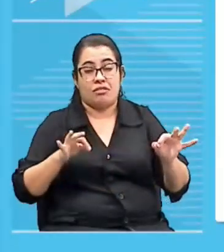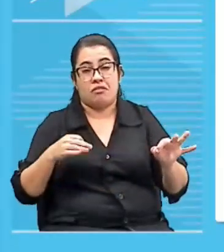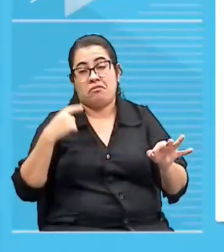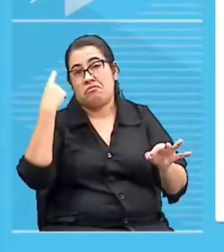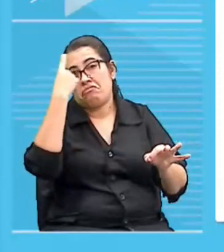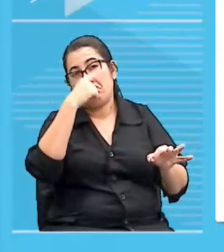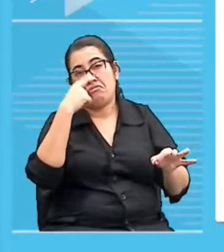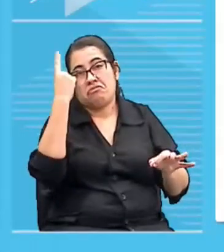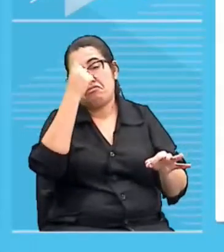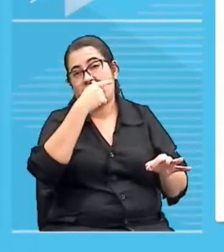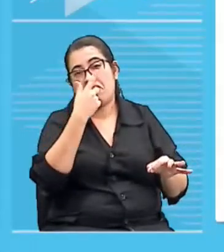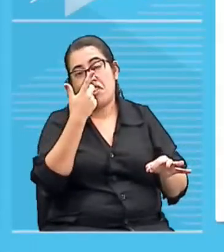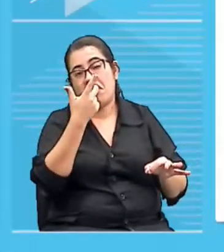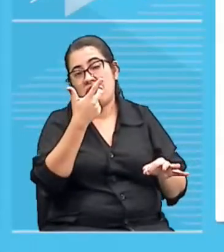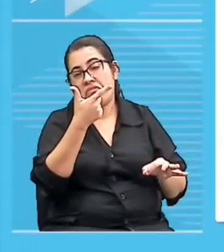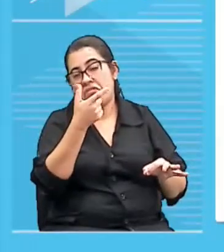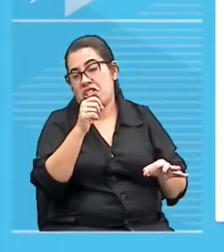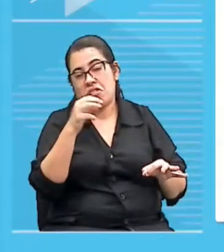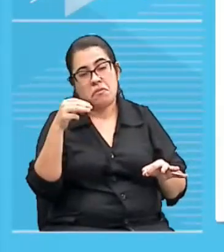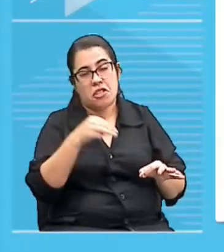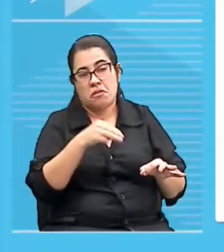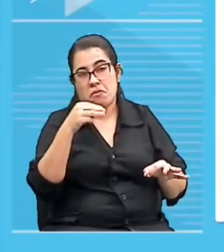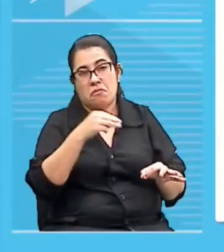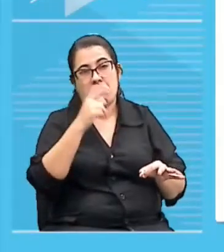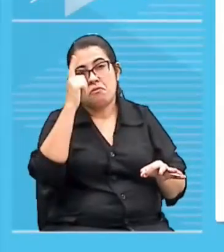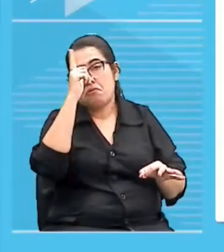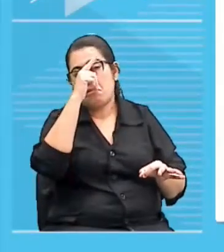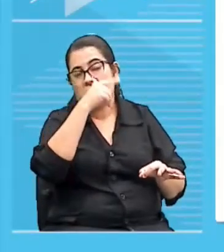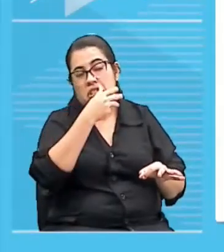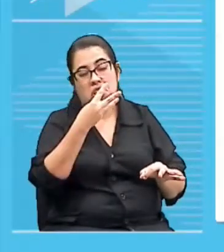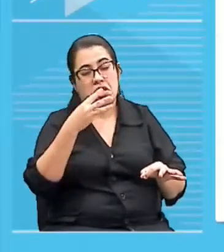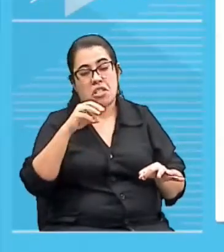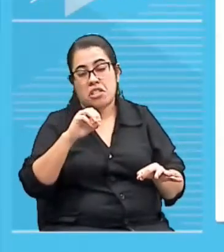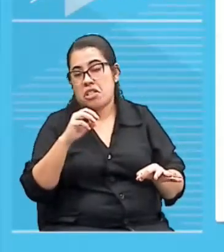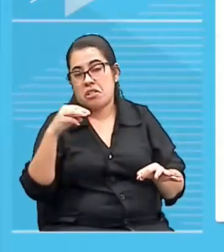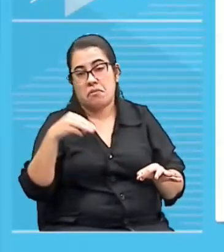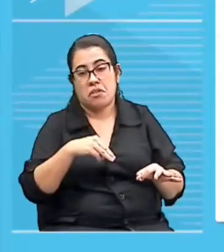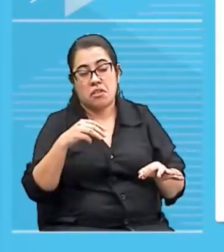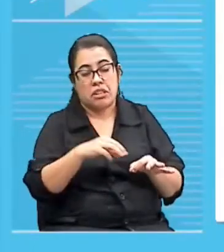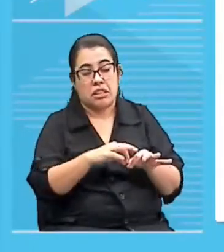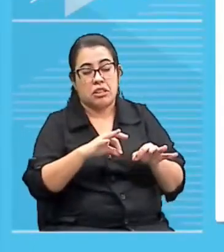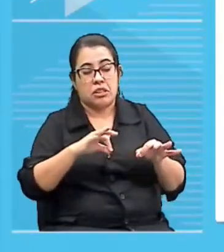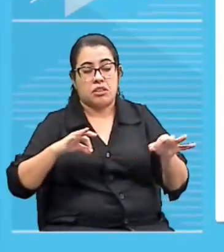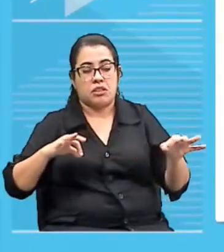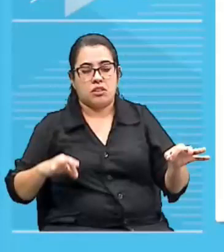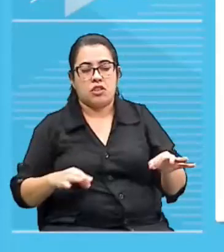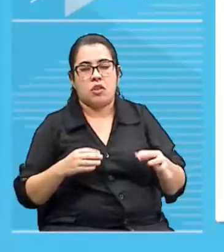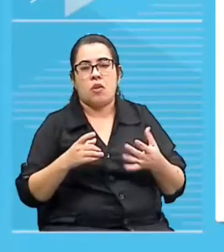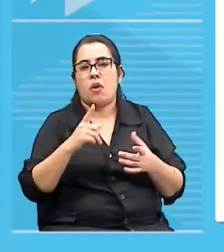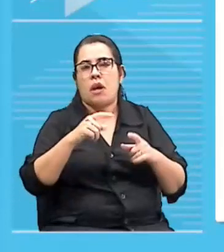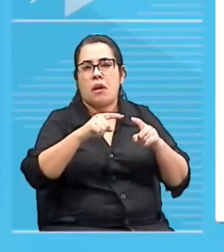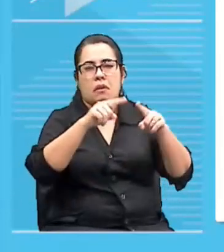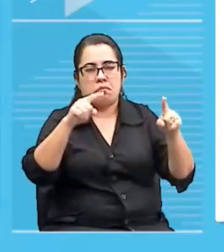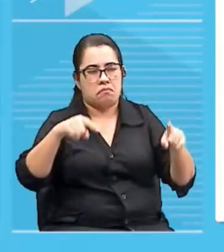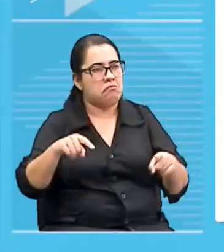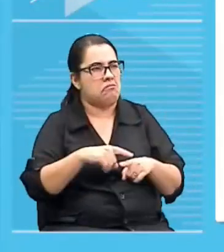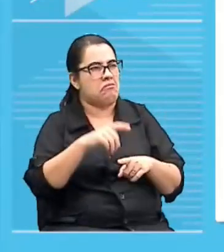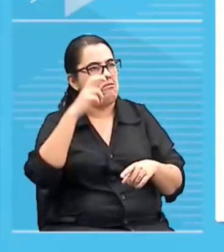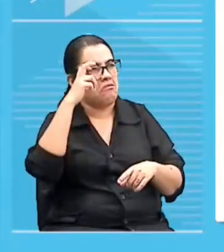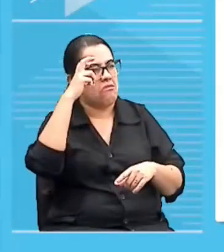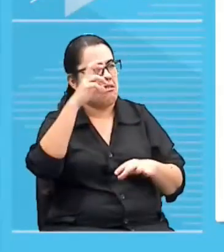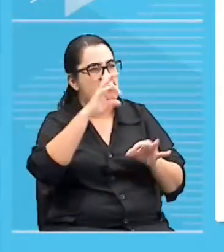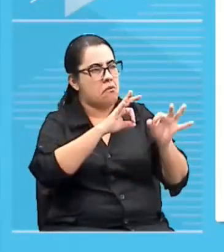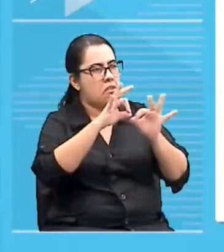a 20 minutos da sua casa. Se a sua casa é toda inteligente, é um smart home, por